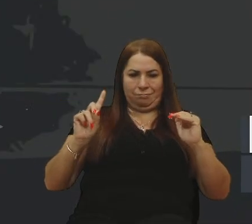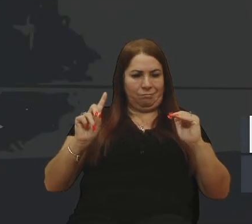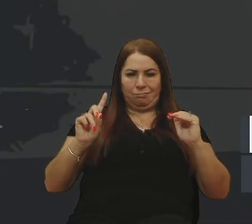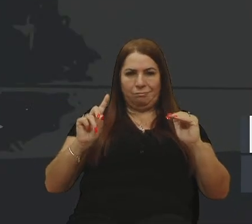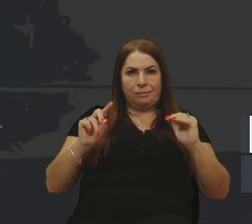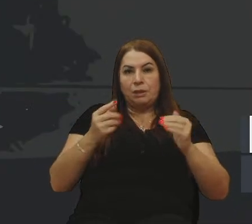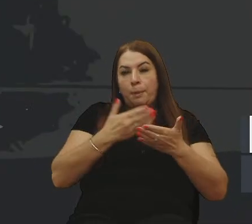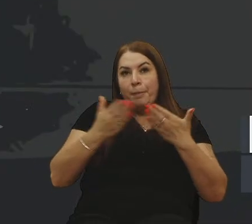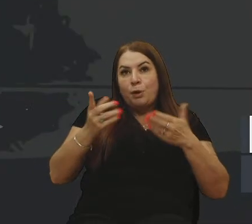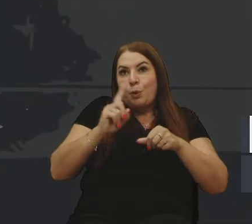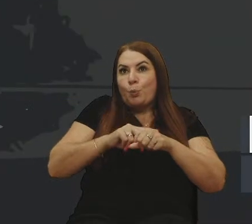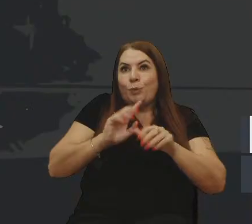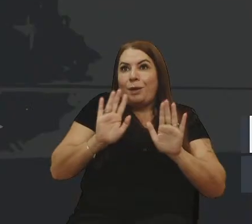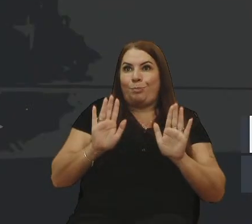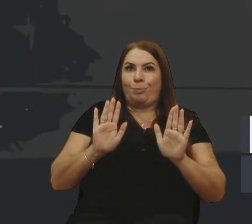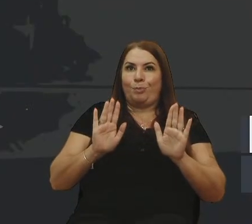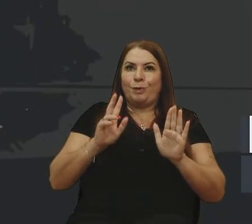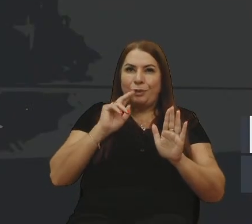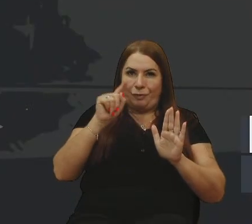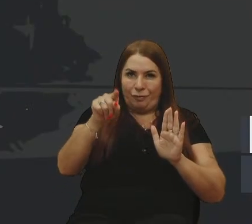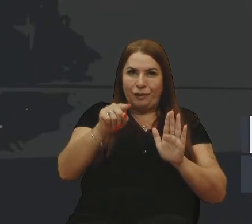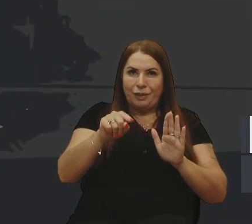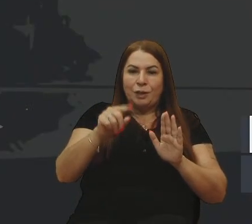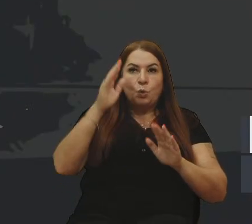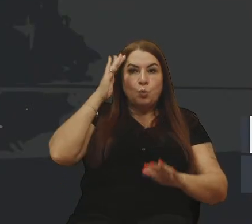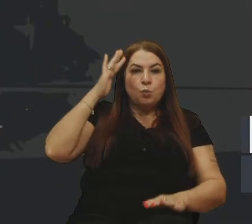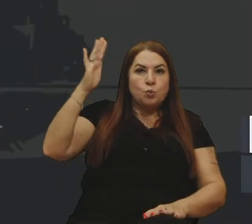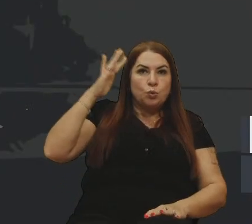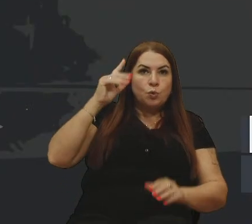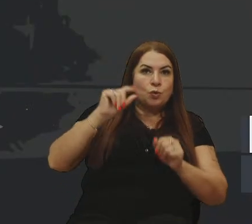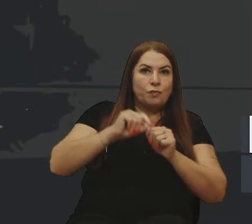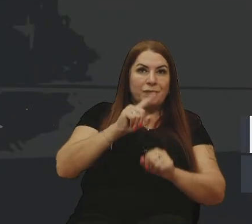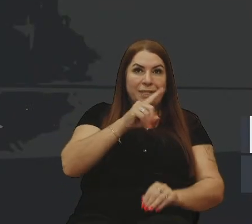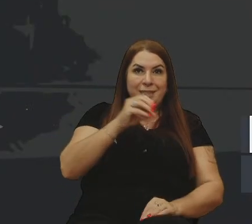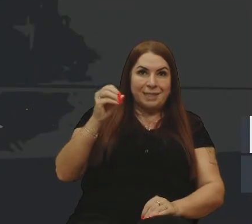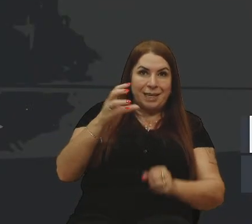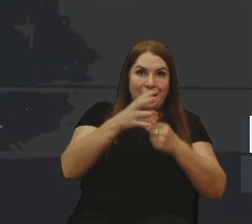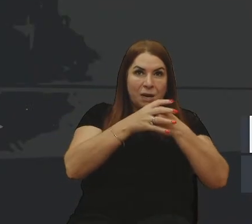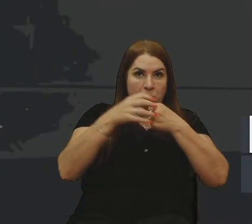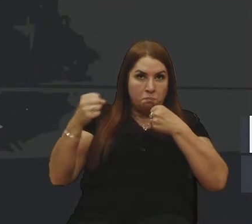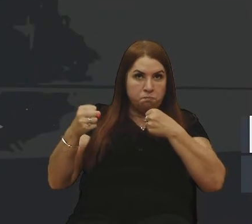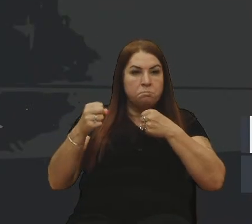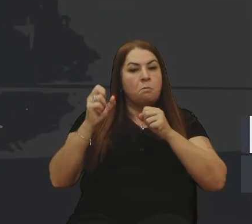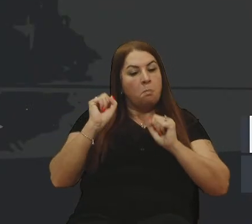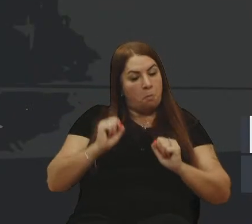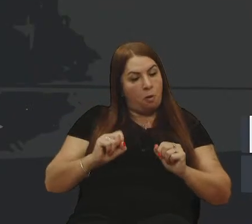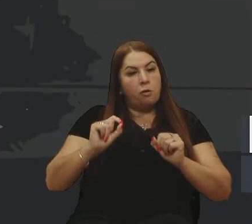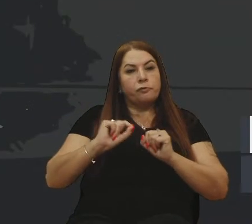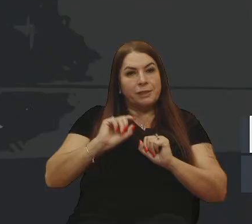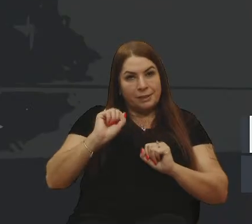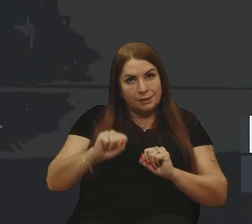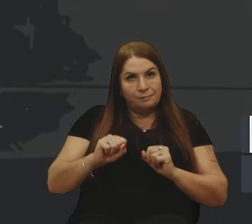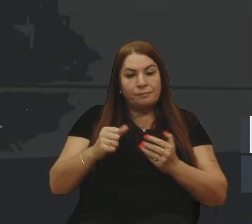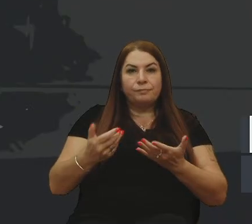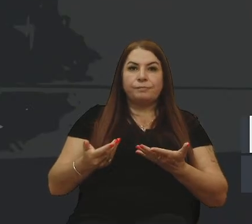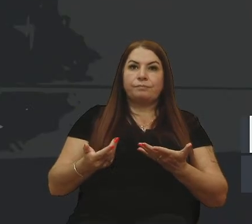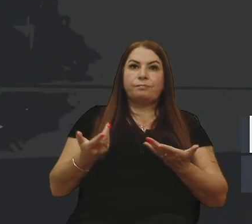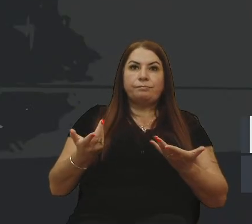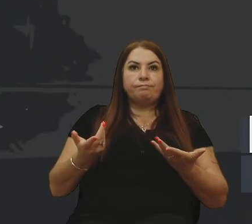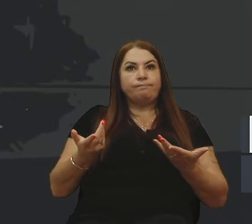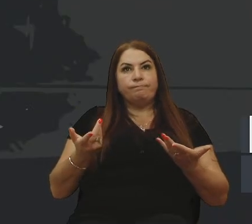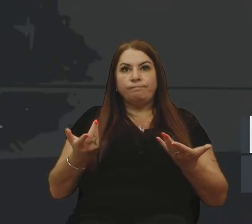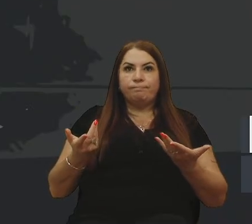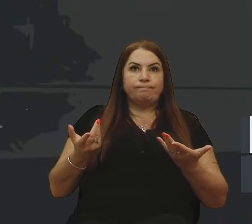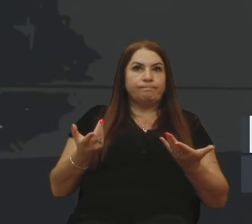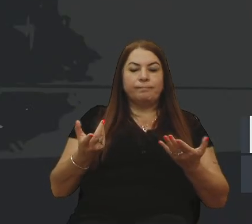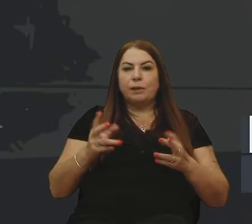time. Então, assim, hoje vocês viram, né? Eu estou com o sonho de fazer 100 franquias. Dá para fazer ainda? Dá para fazer. Só que o